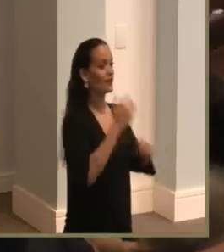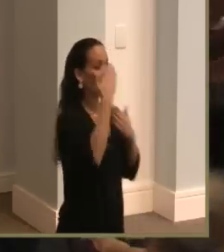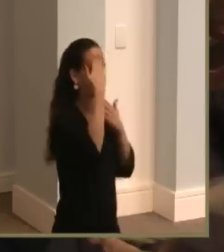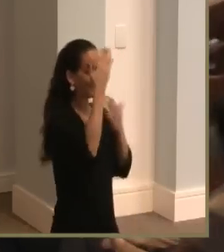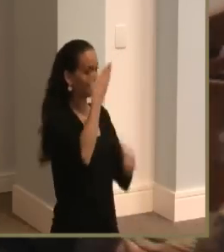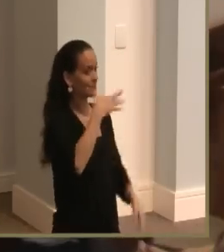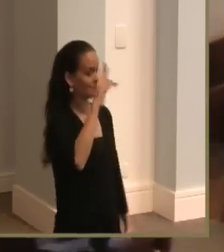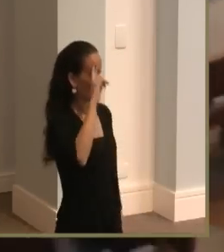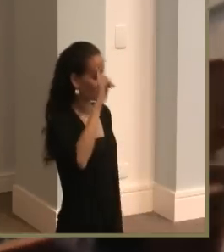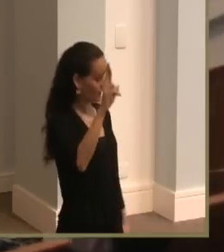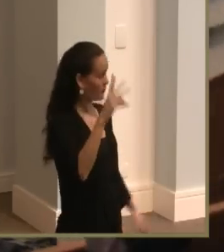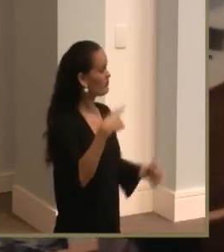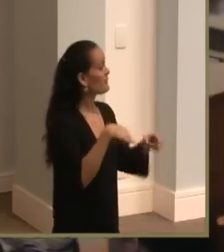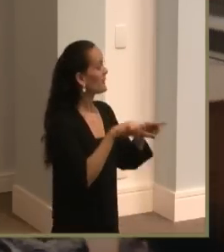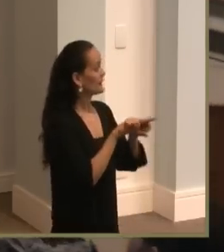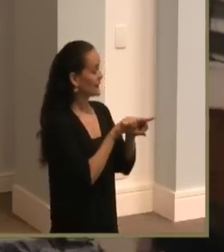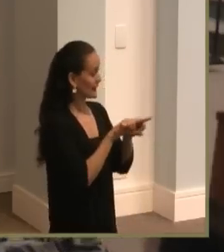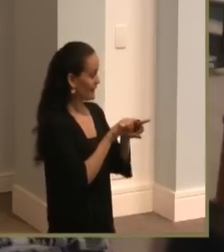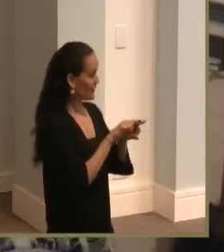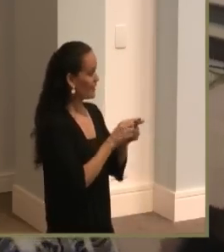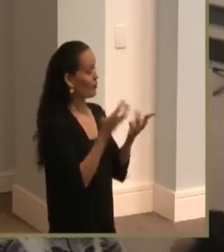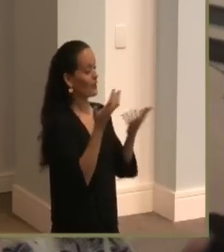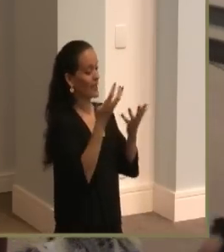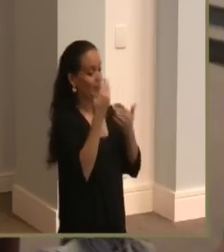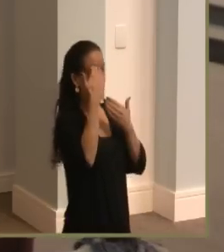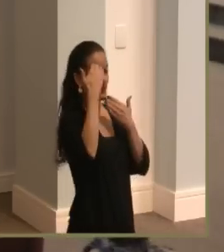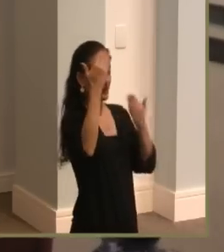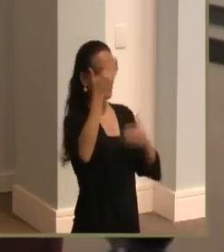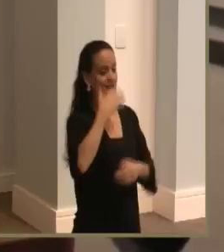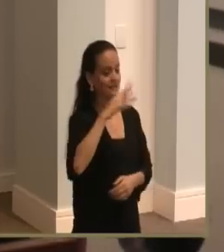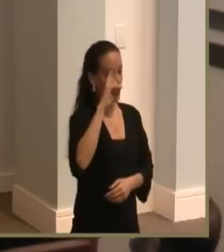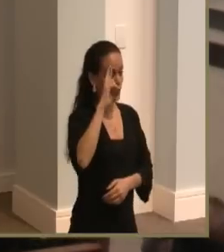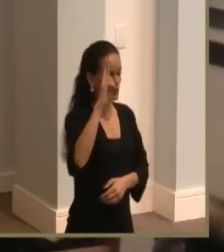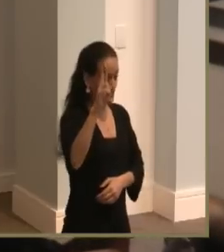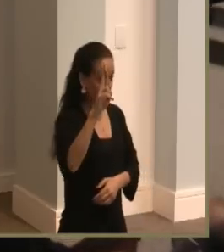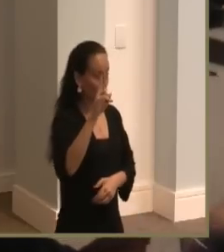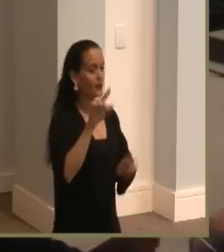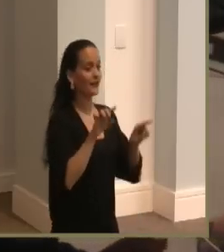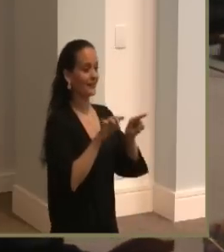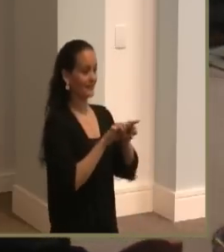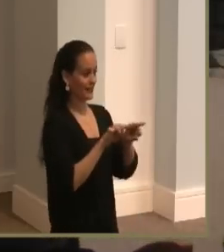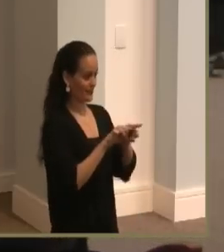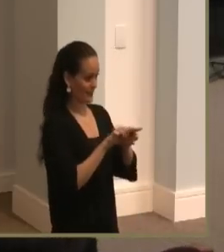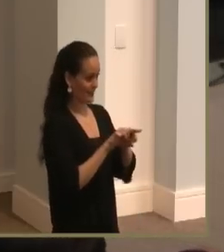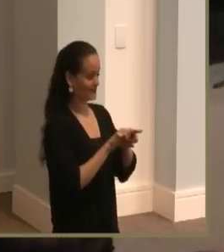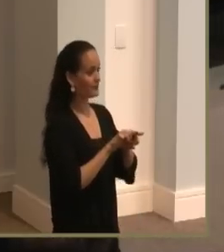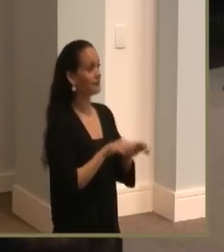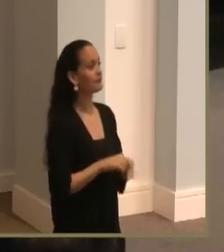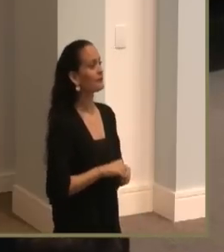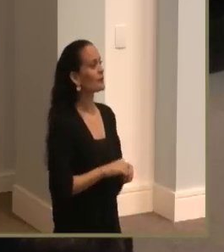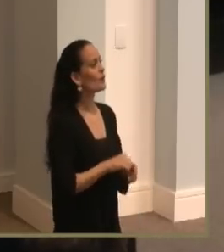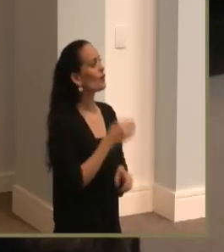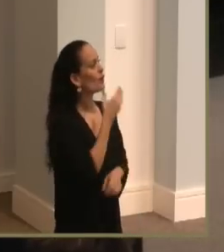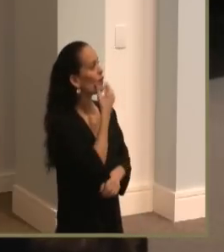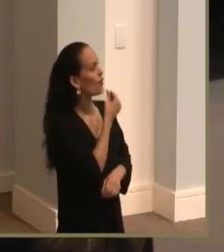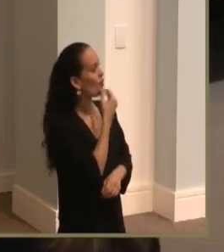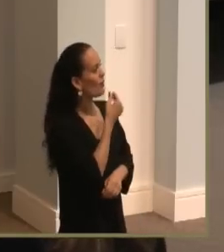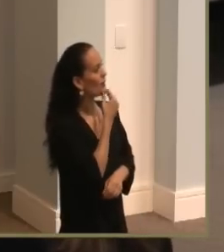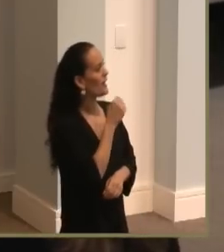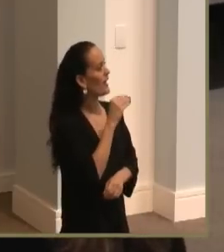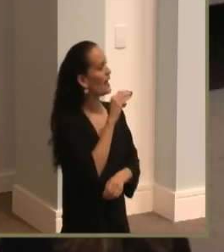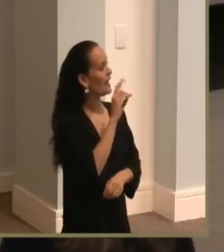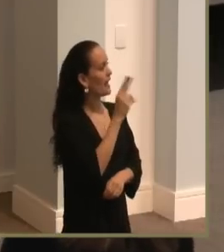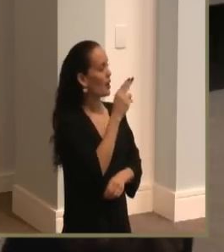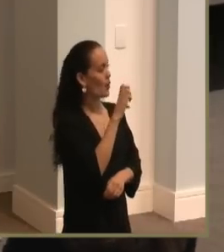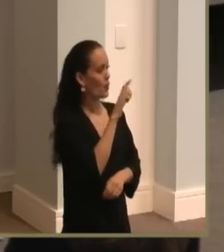Senhor. E quero também agradecer ao Senhor e convidar para vir aqui à frente para orarmos, agradecendo Eumar e Helenir, que estão